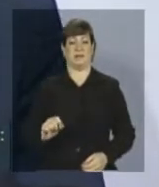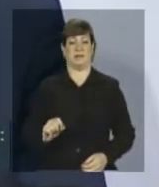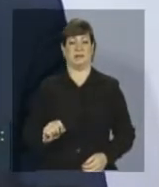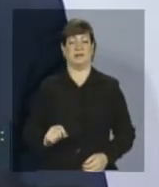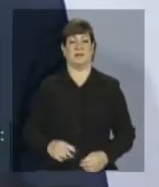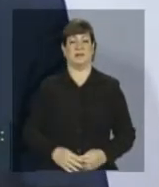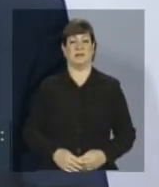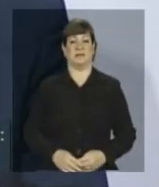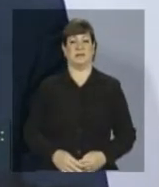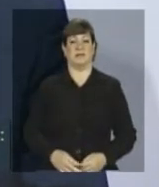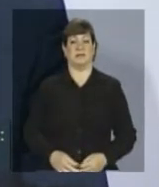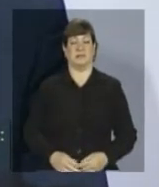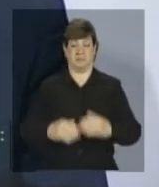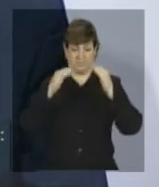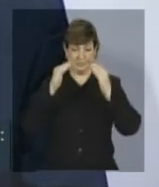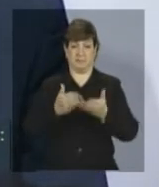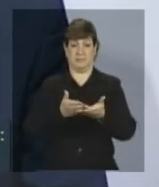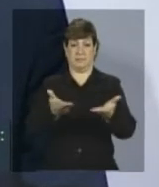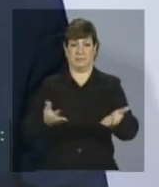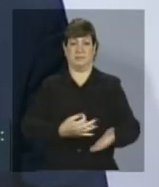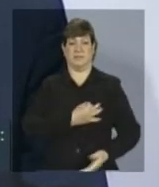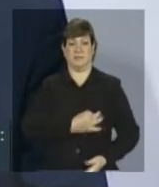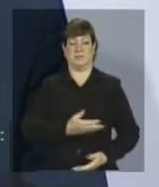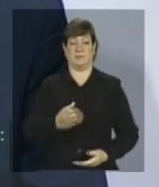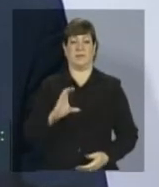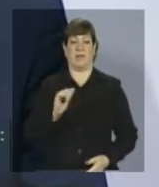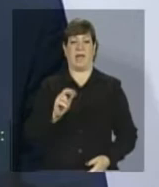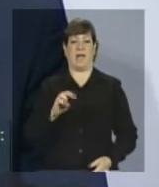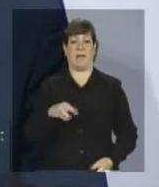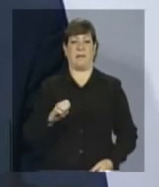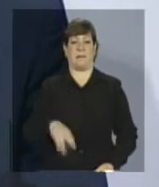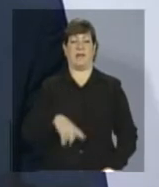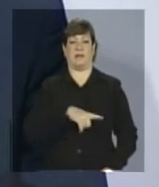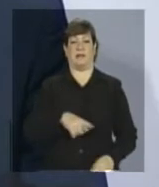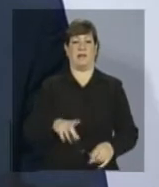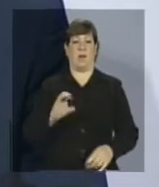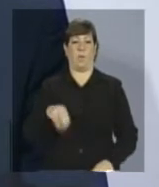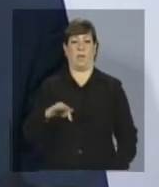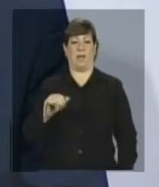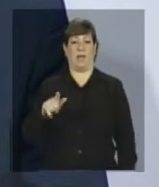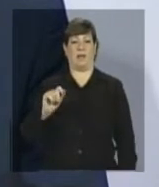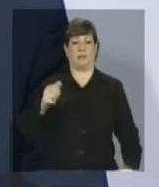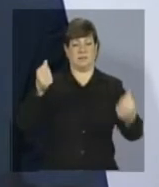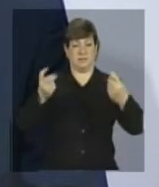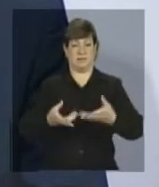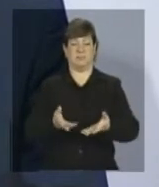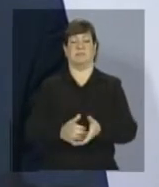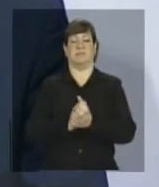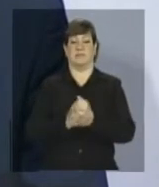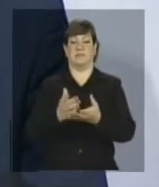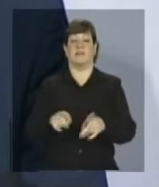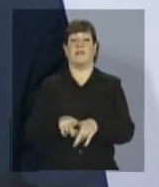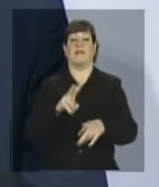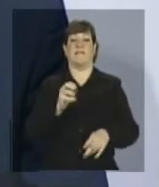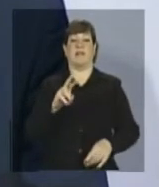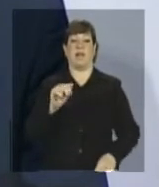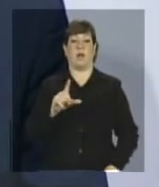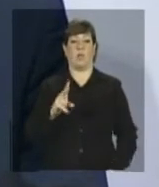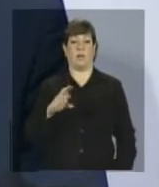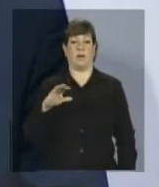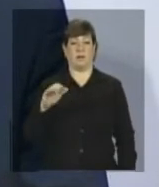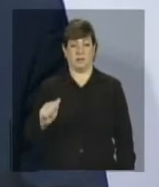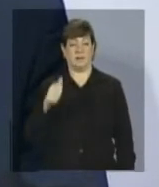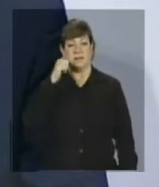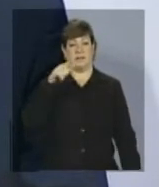reconhecimento da Carmen, da Contag. Saudar a Vera Lúcia da Cruz